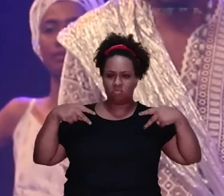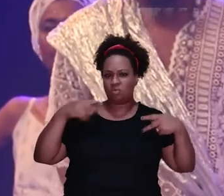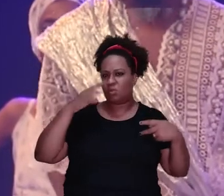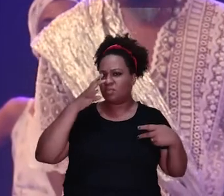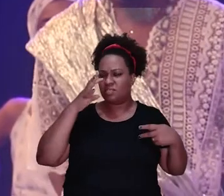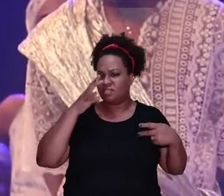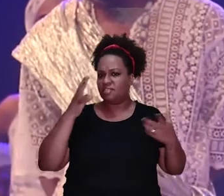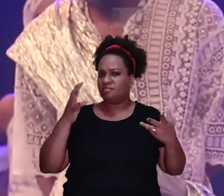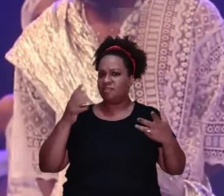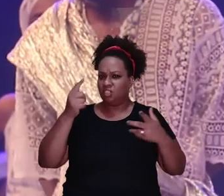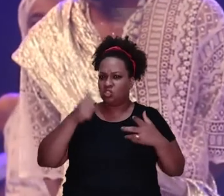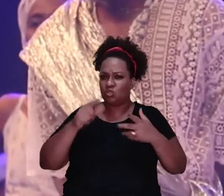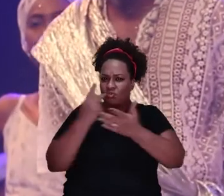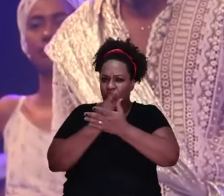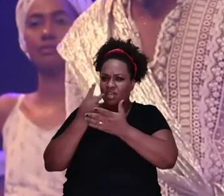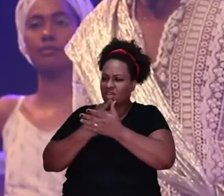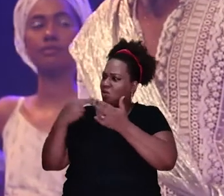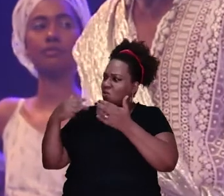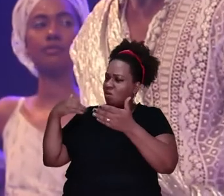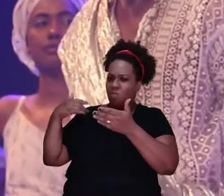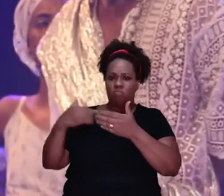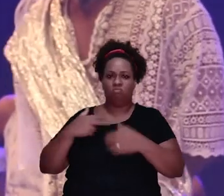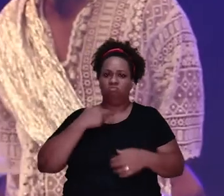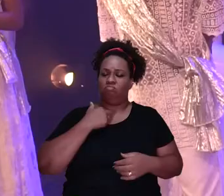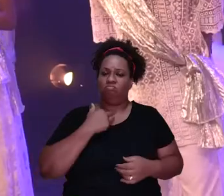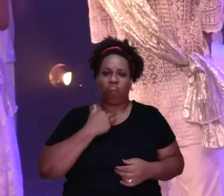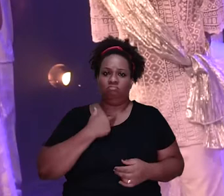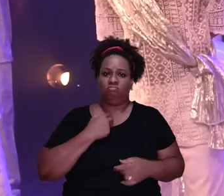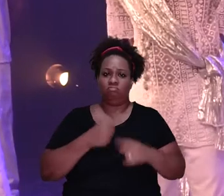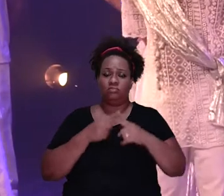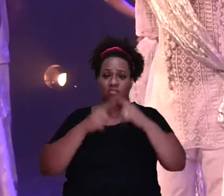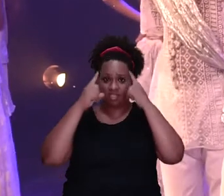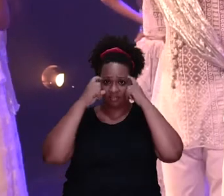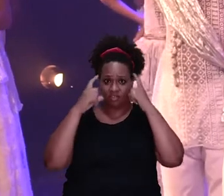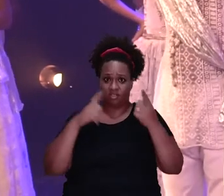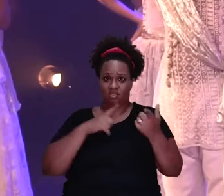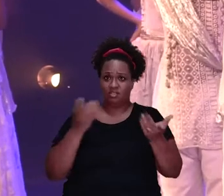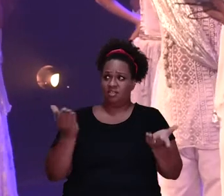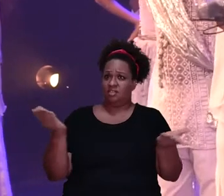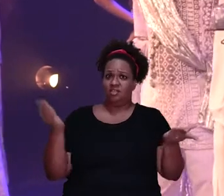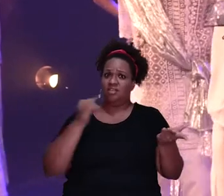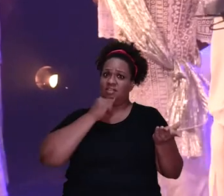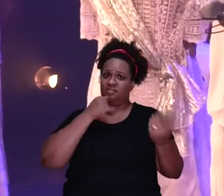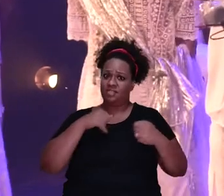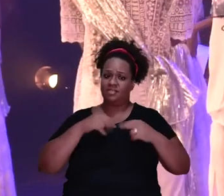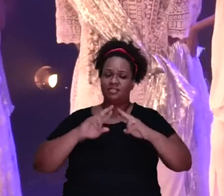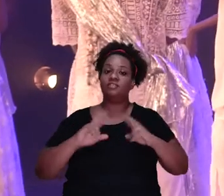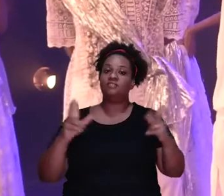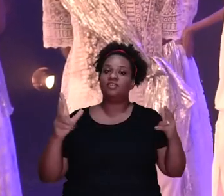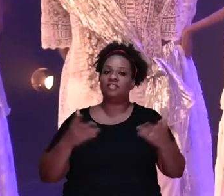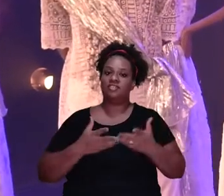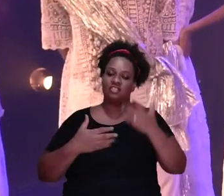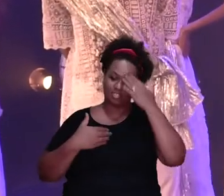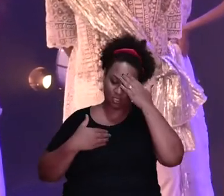dentro de nós observar tudo e não cometer os mesmos erros porque como ele já falou a violência já tá aí o exemplo já estão aí